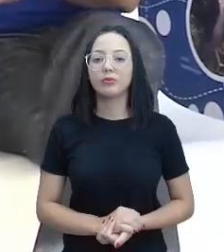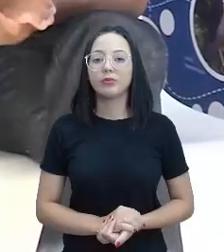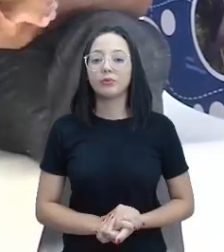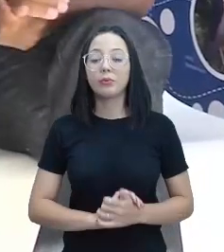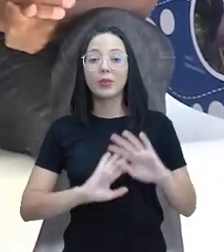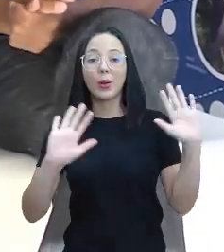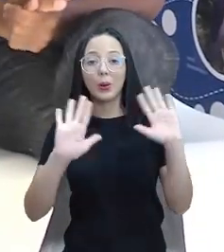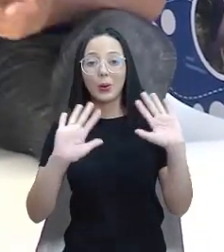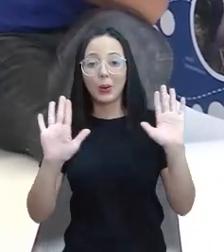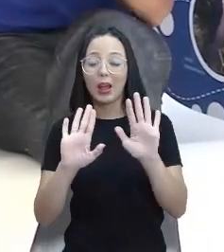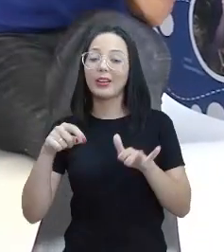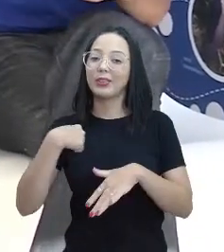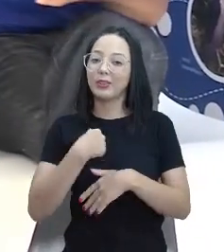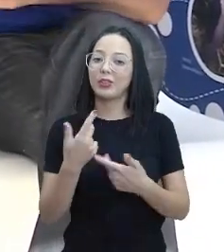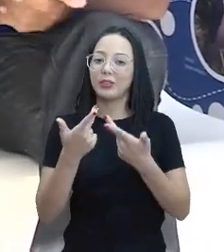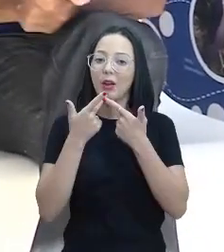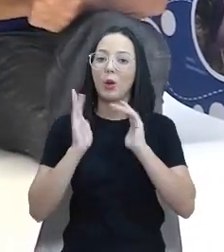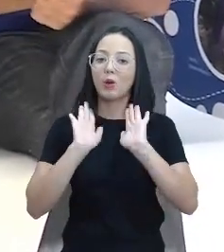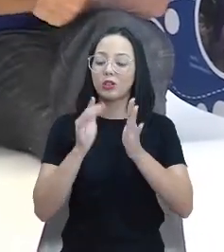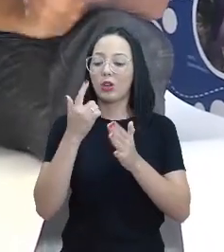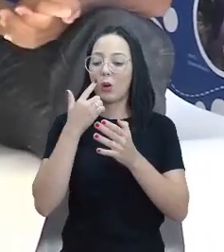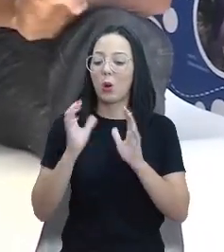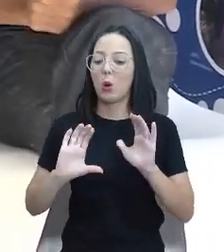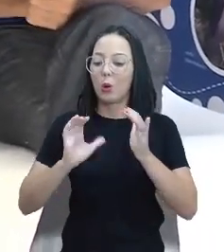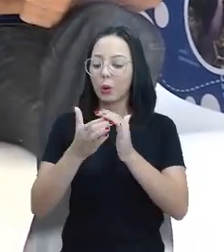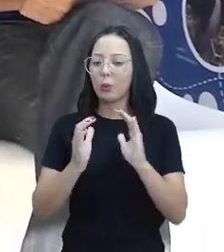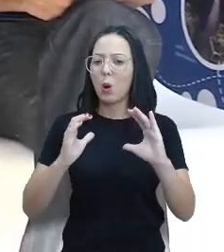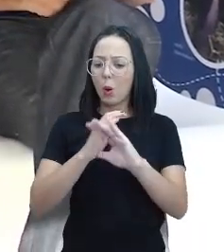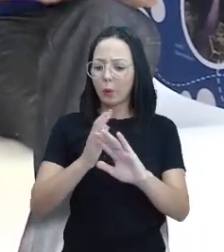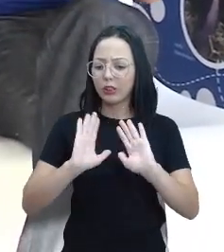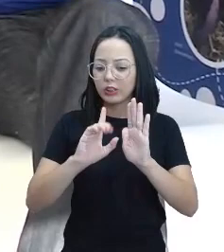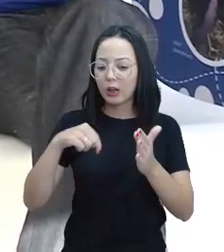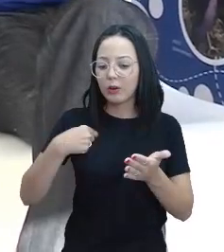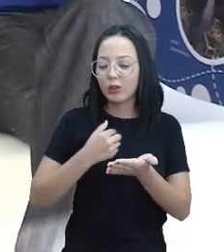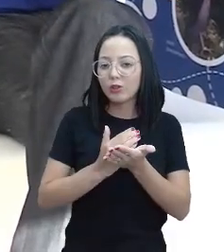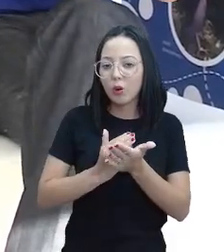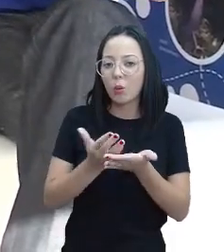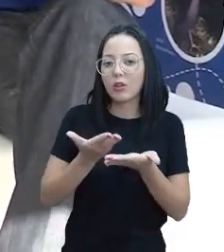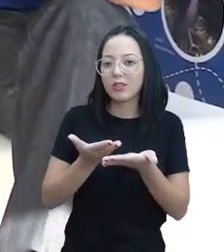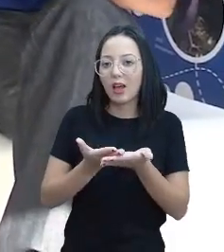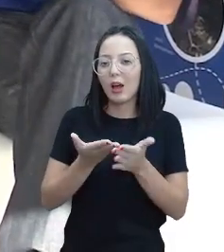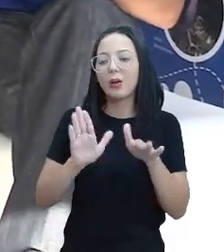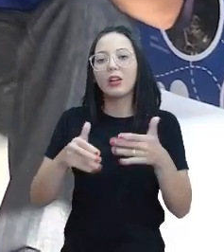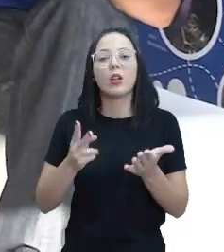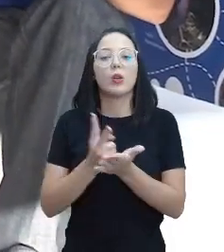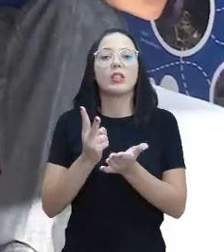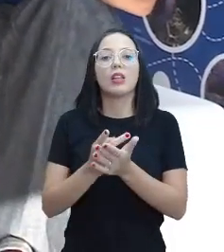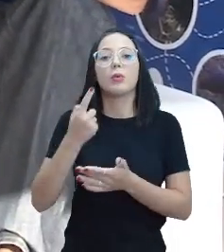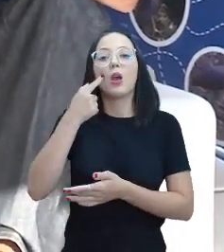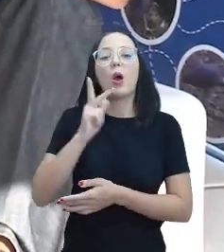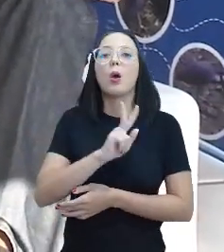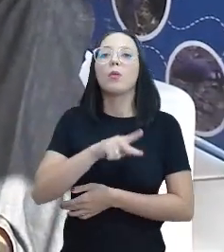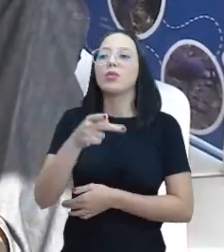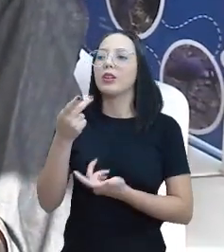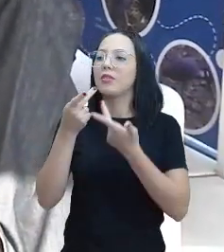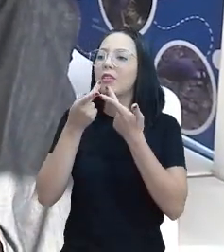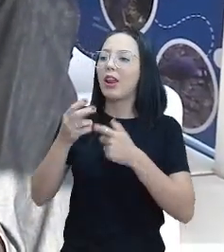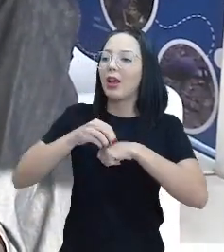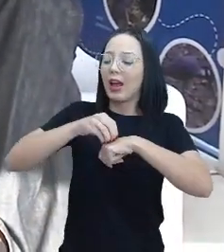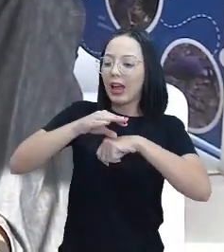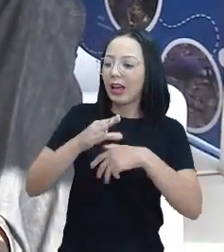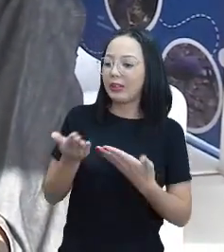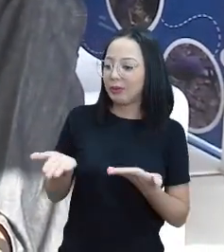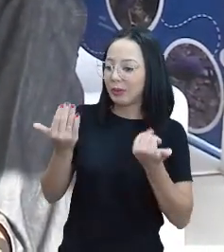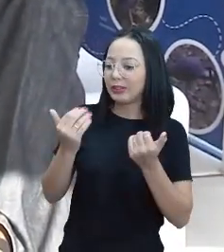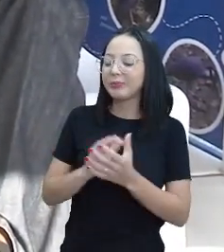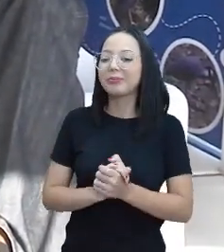Olá, gente. Como a gente falou, está aqui a equipe completa para começar a nossa aula aqui. Como sempre, né? Professora Vanessa, dê seu recado aí para os alunos aqui,